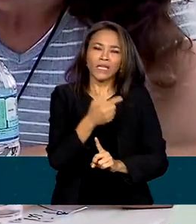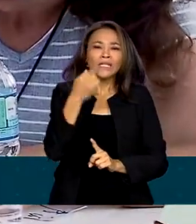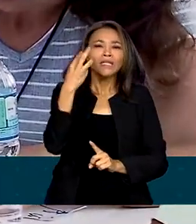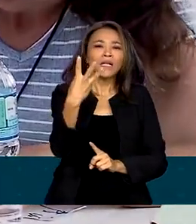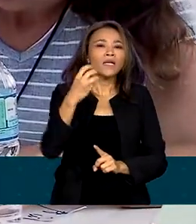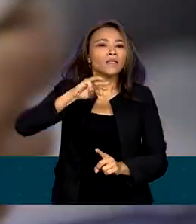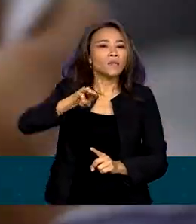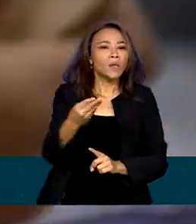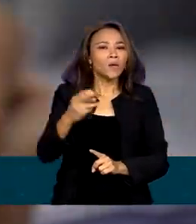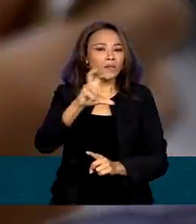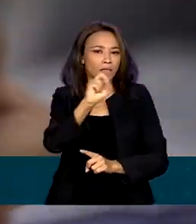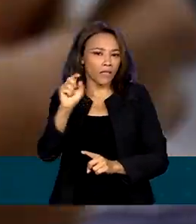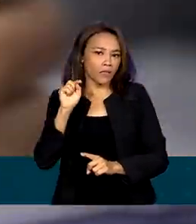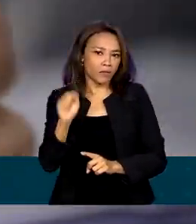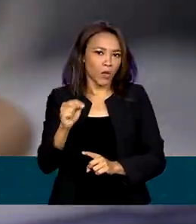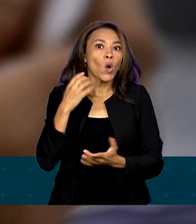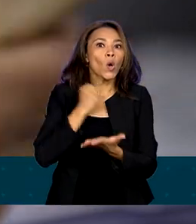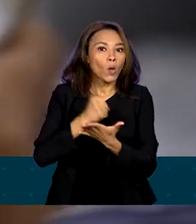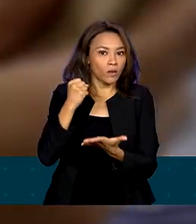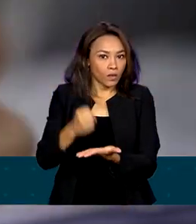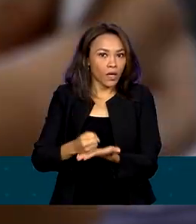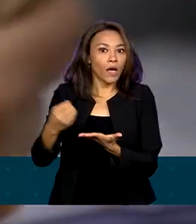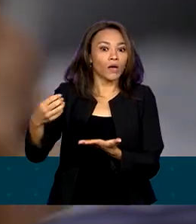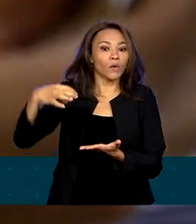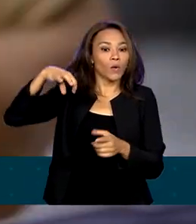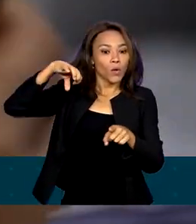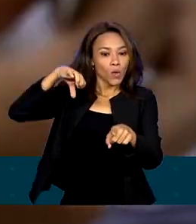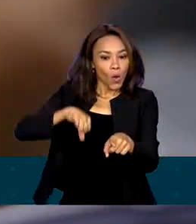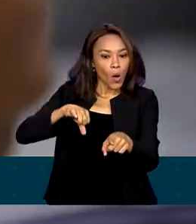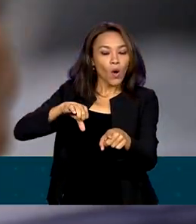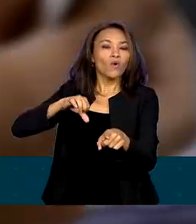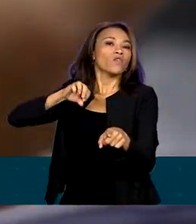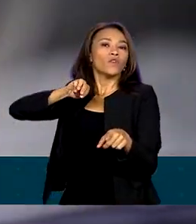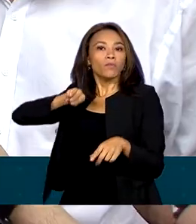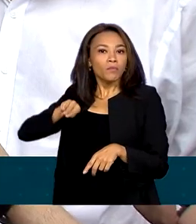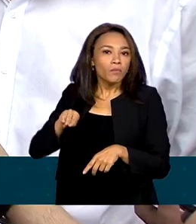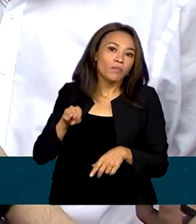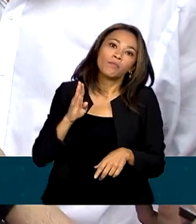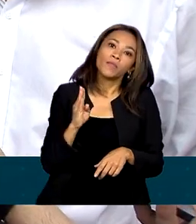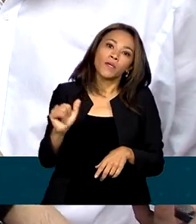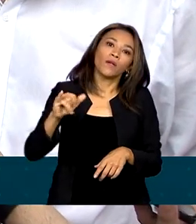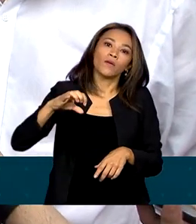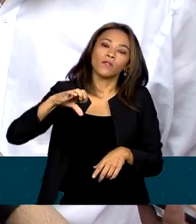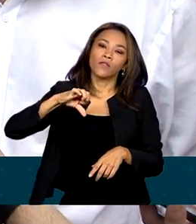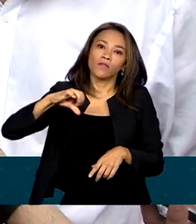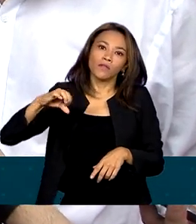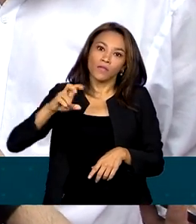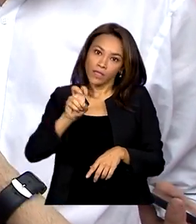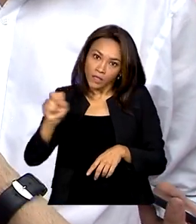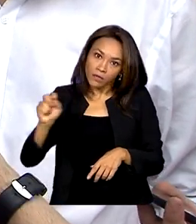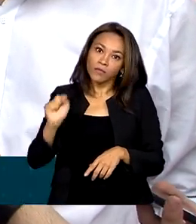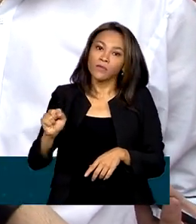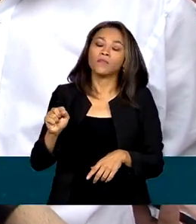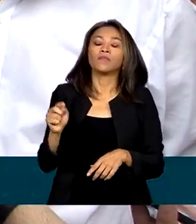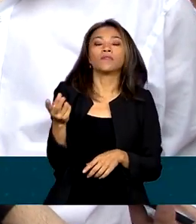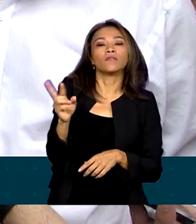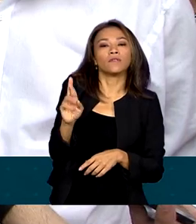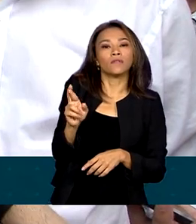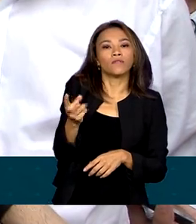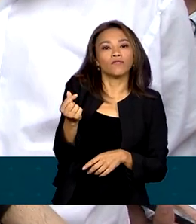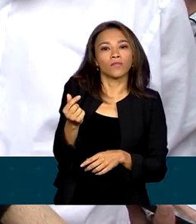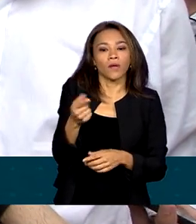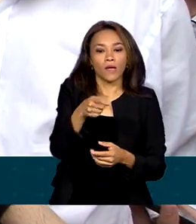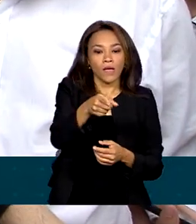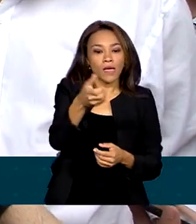de pessoas contrataram 9 bilhões e meio de reais. Todo o esforço, como eu já disse, é para garantir